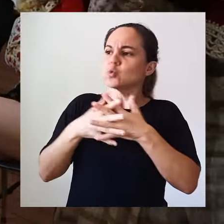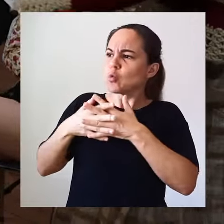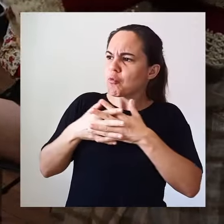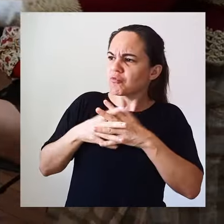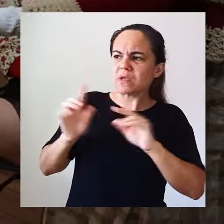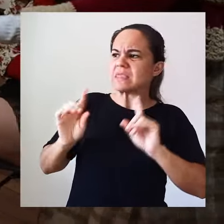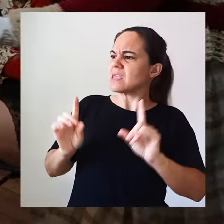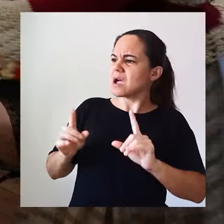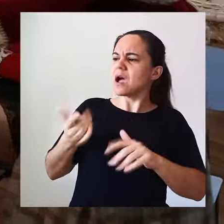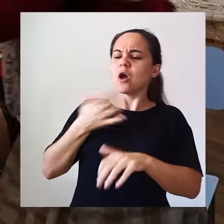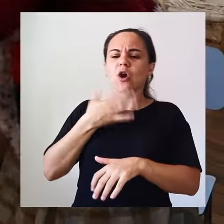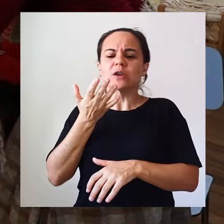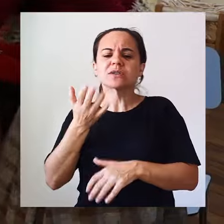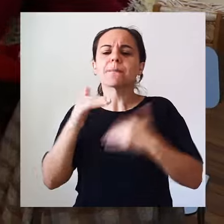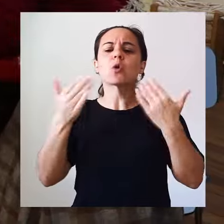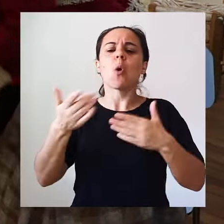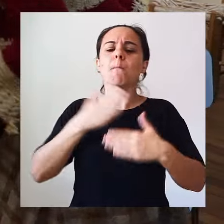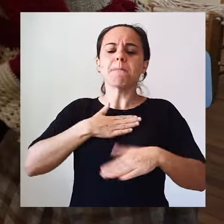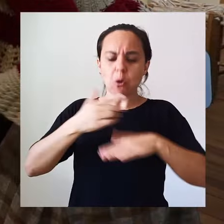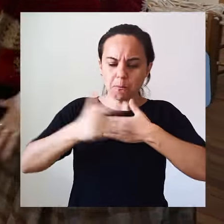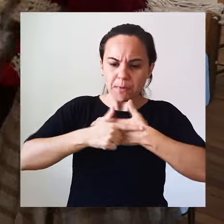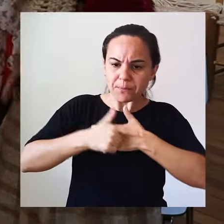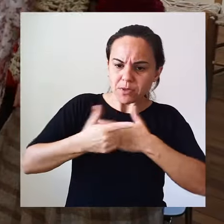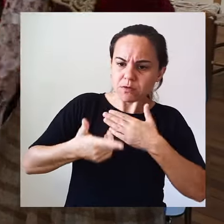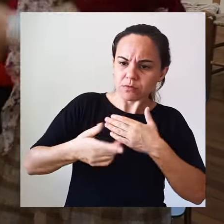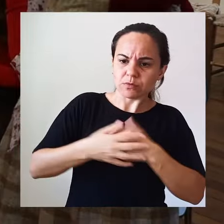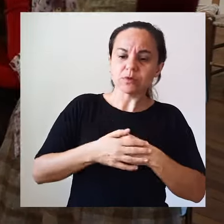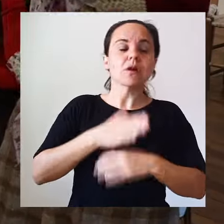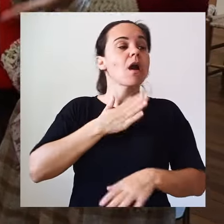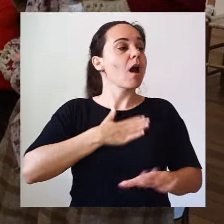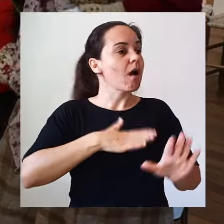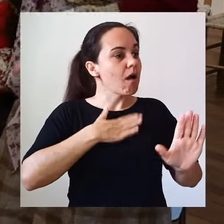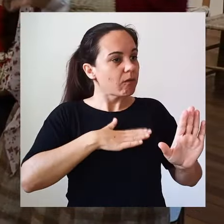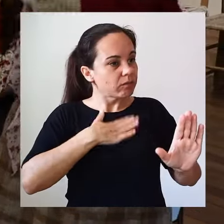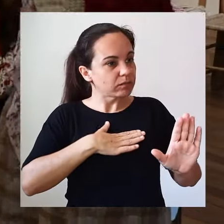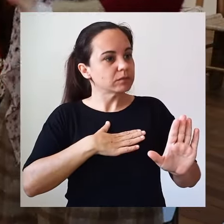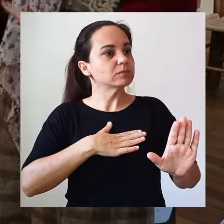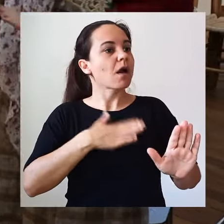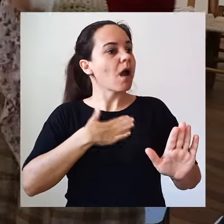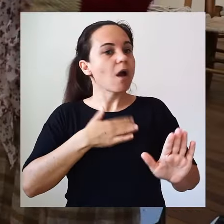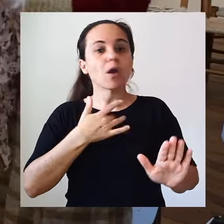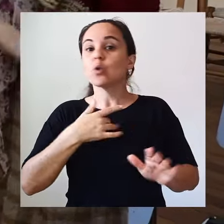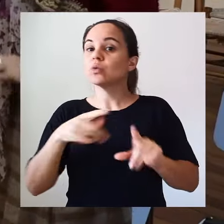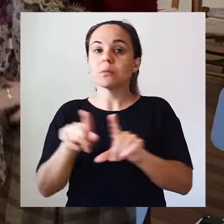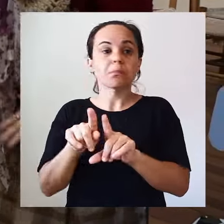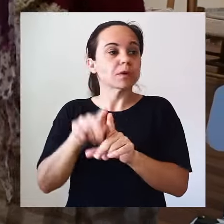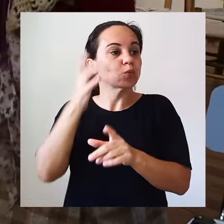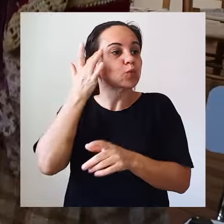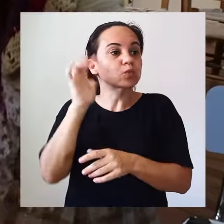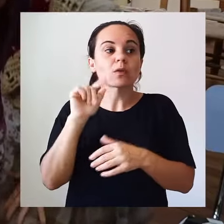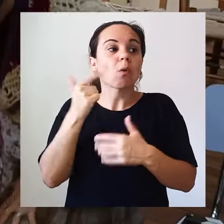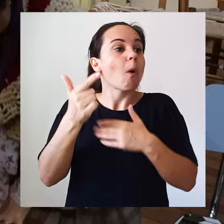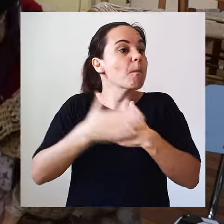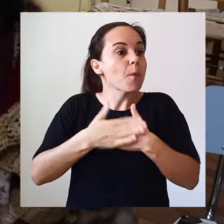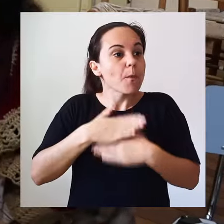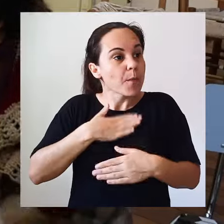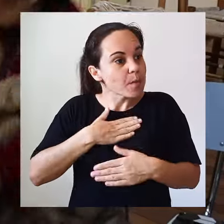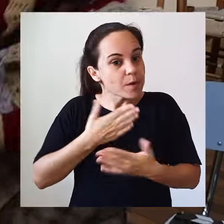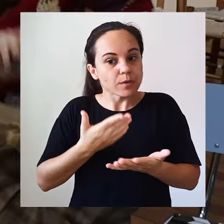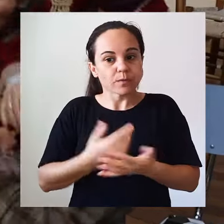papel. Eu quero saber. Calma, calma, Floresci. Mas nem a tiazinha sabe qual que vai ser o papel. Ah, tu não